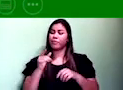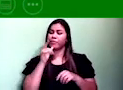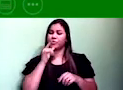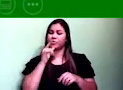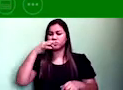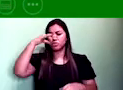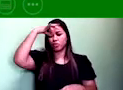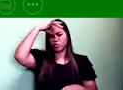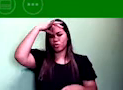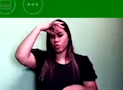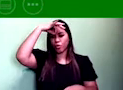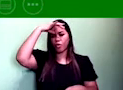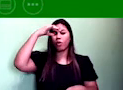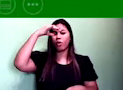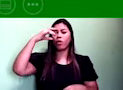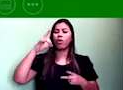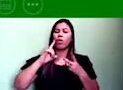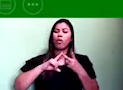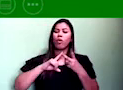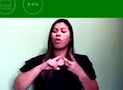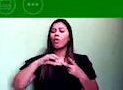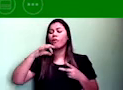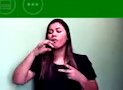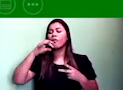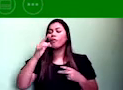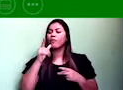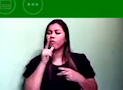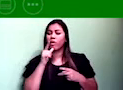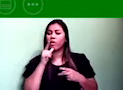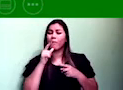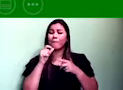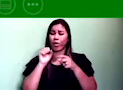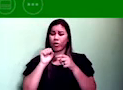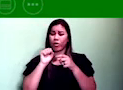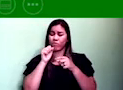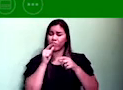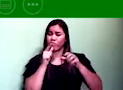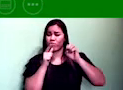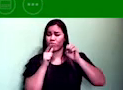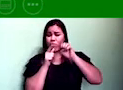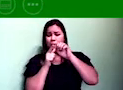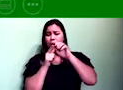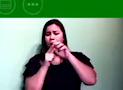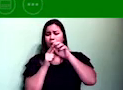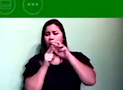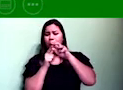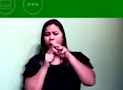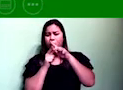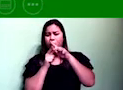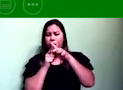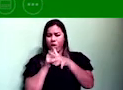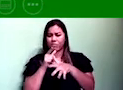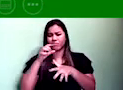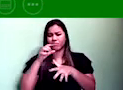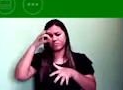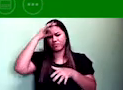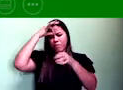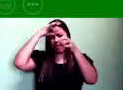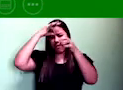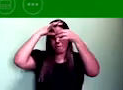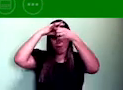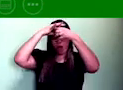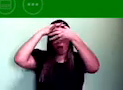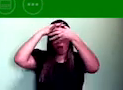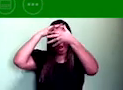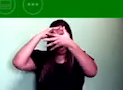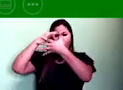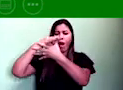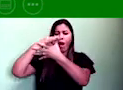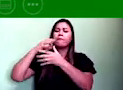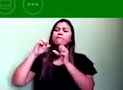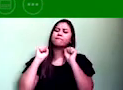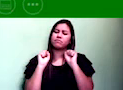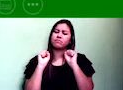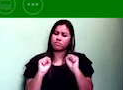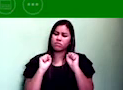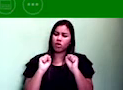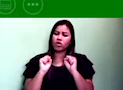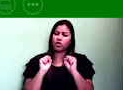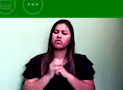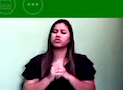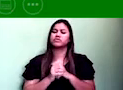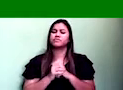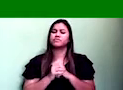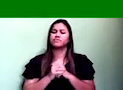períneo, todo o órgão genital. Essas manchas em palma de mão, palma de pé, rosto, já é um estágio terminal